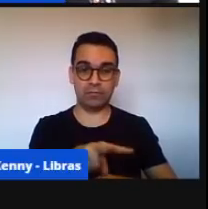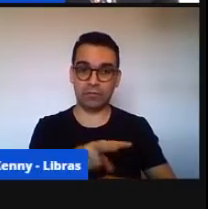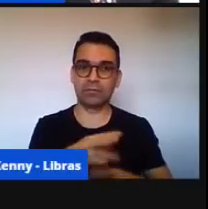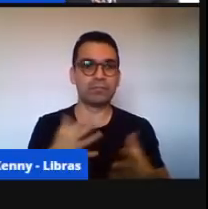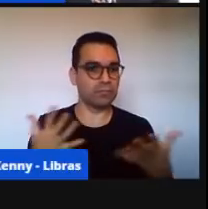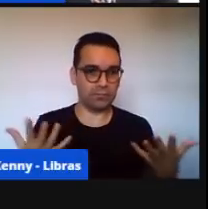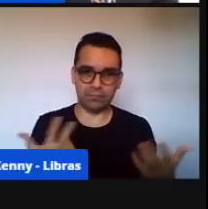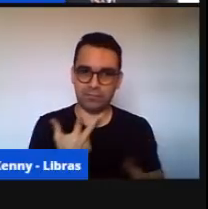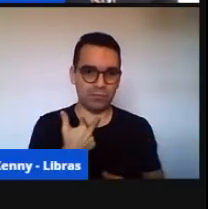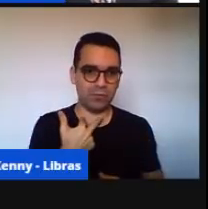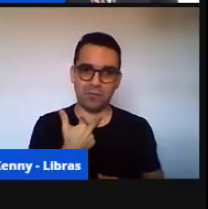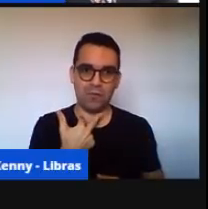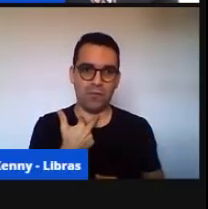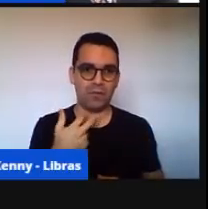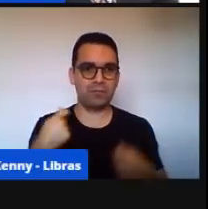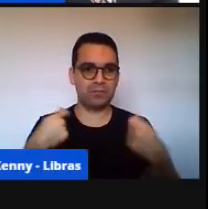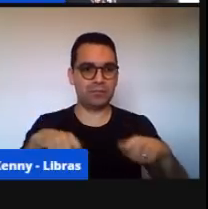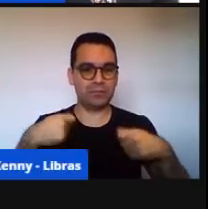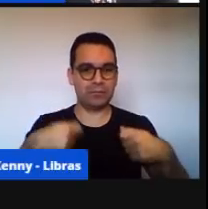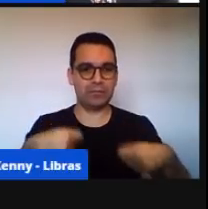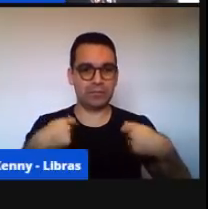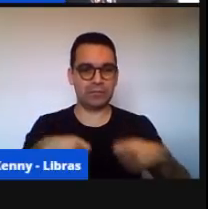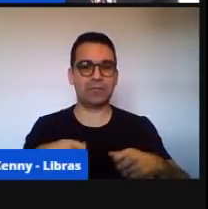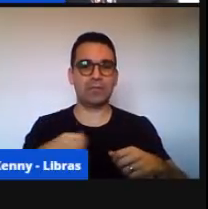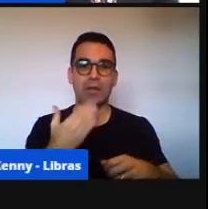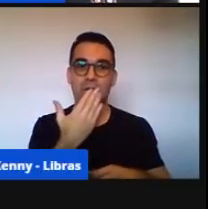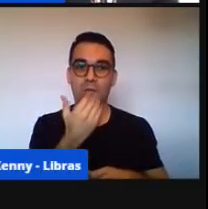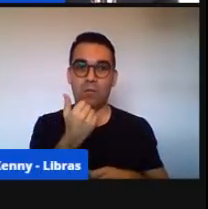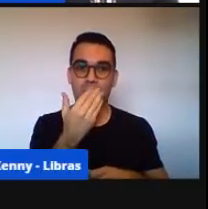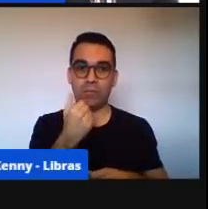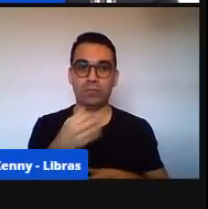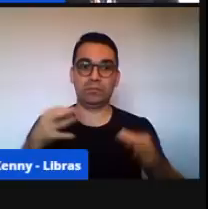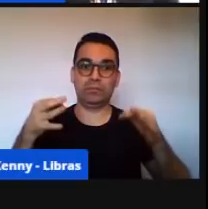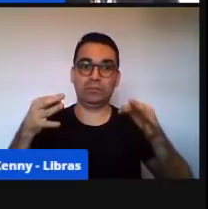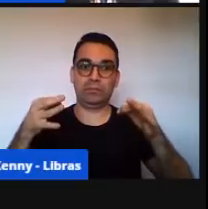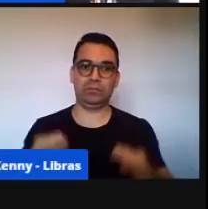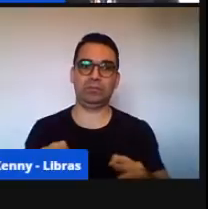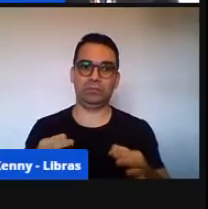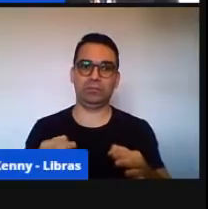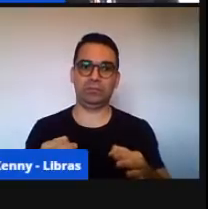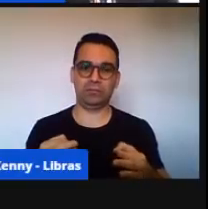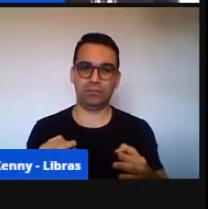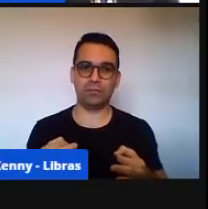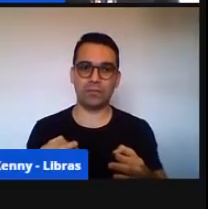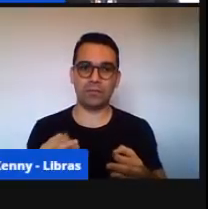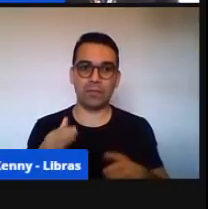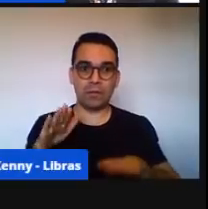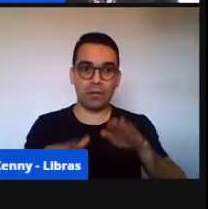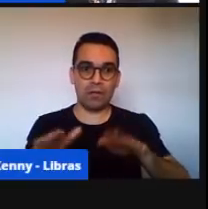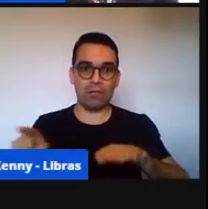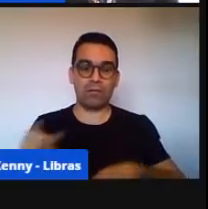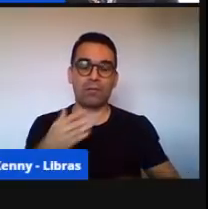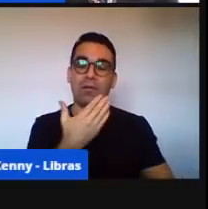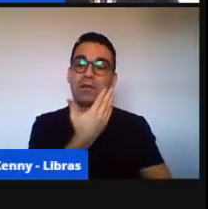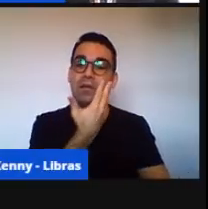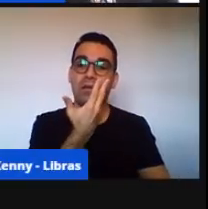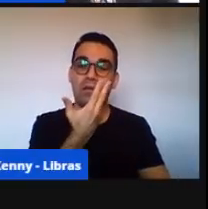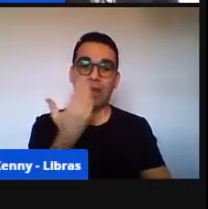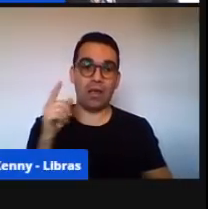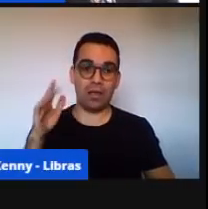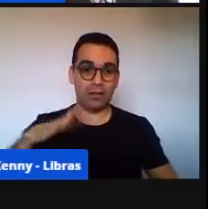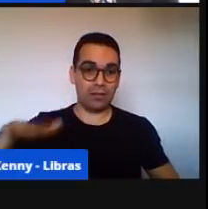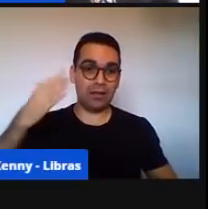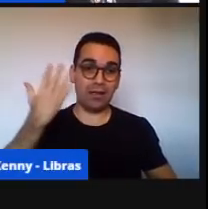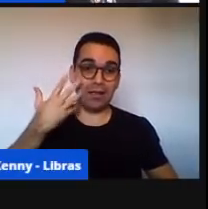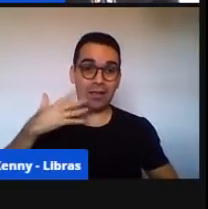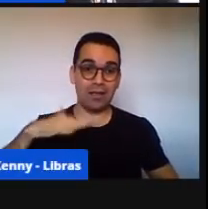consumir. Muitas vezes elas saem de casa e a primeira refeição, ou talvez a única refeição do dia, vai ser na escola.